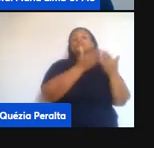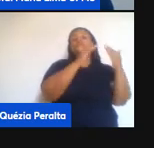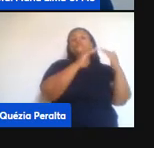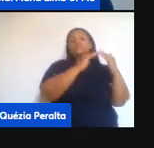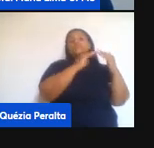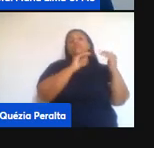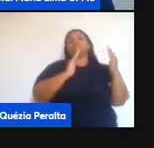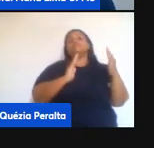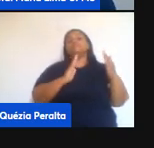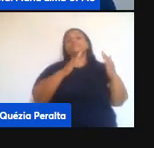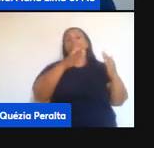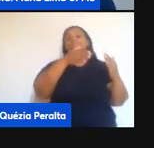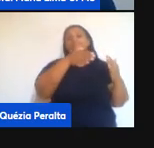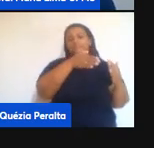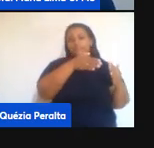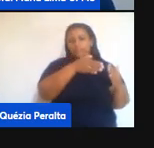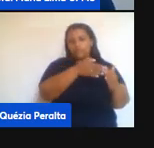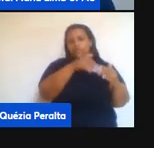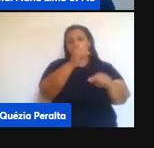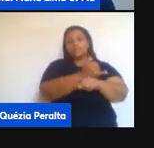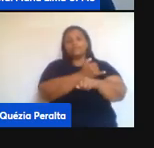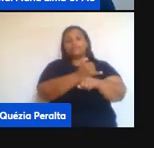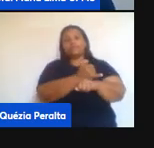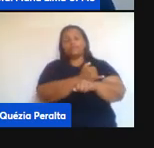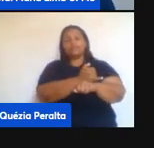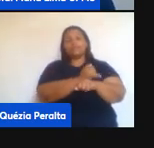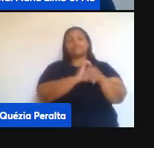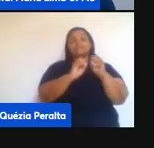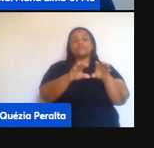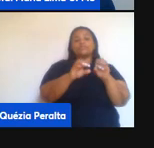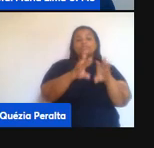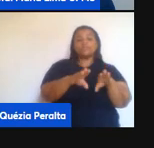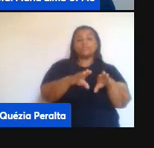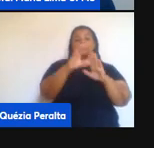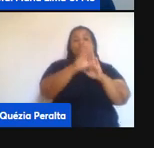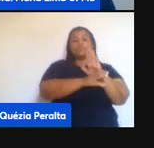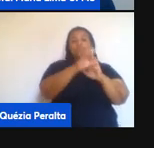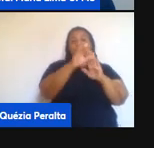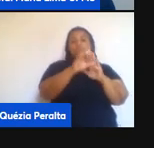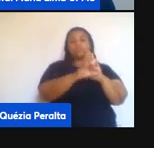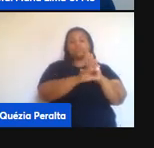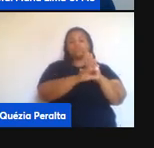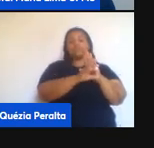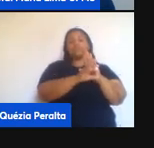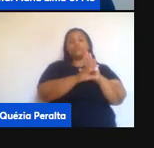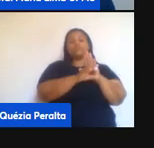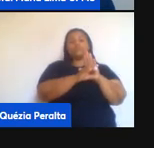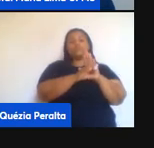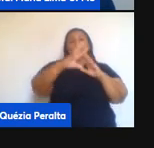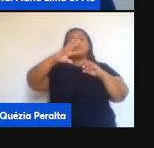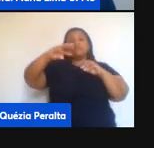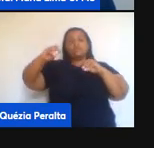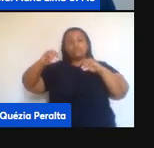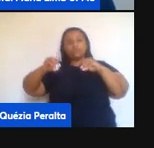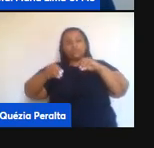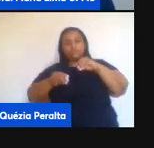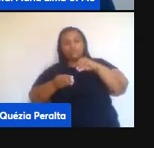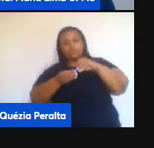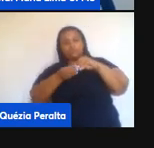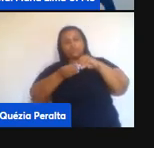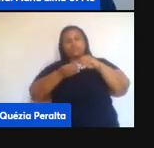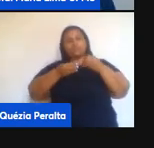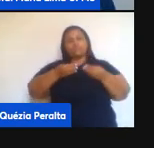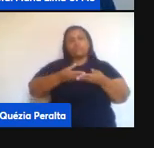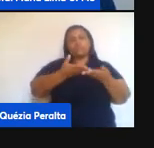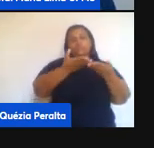penetrando nas formas de trabalhar os conteúdos nas salas de aula, ela também vai conceber que o aluno ele vai se